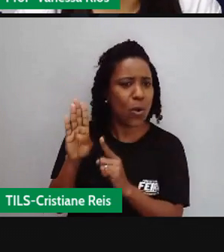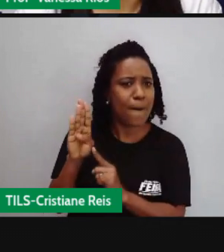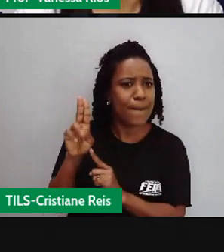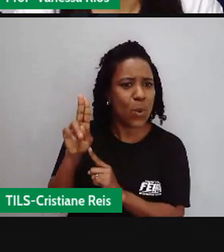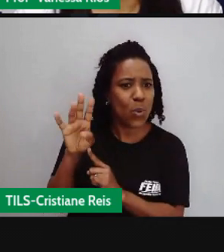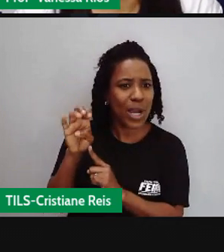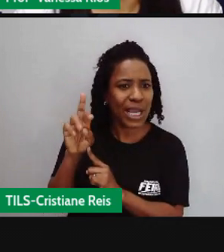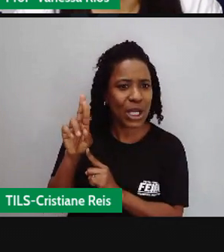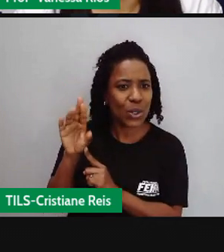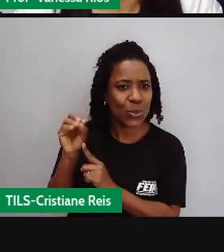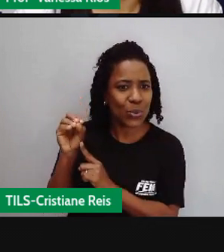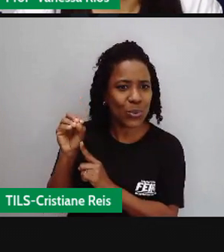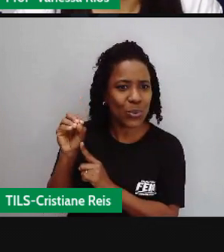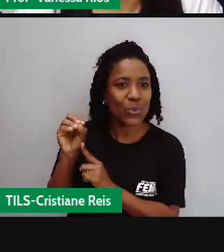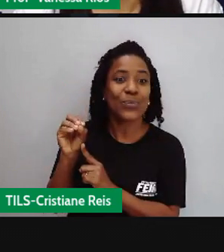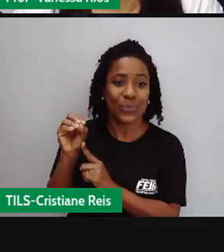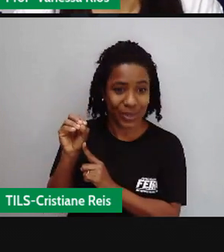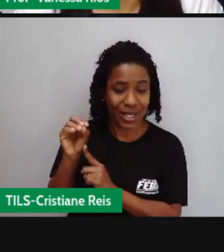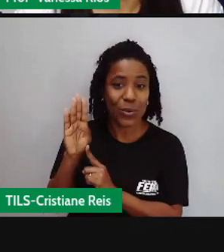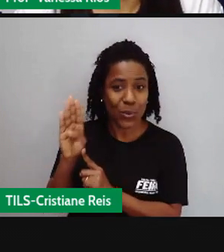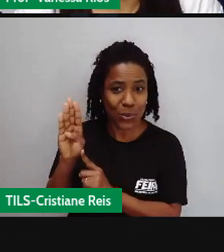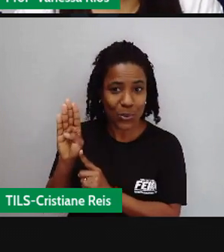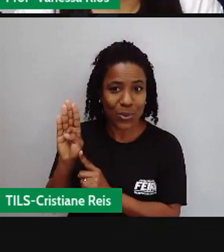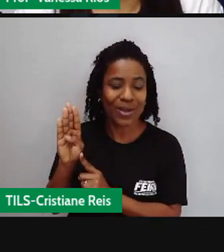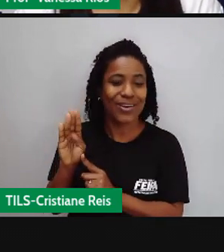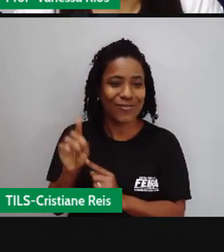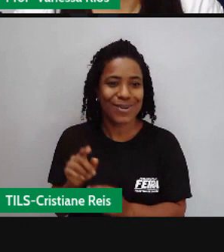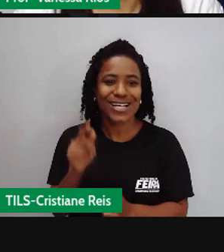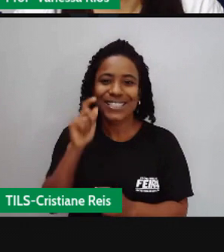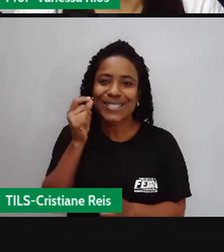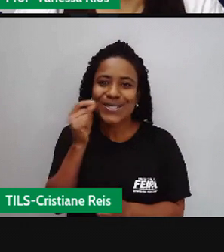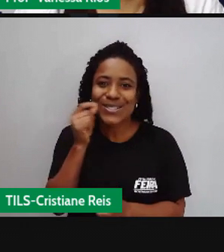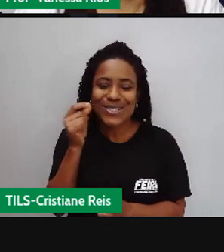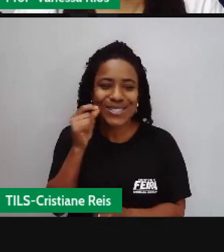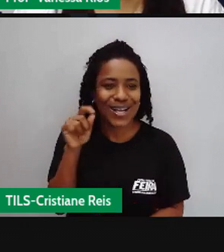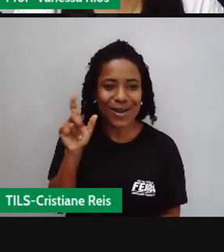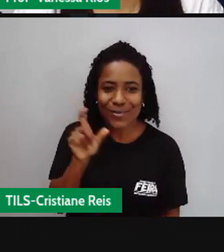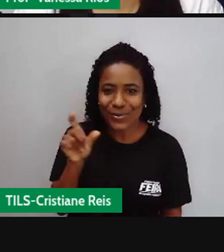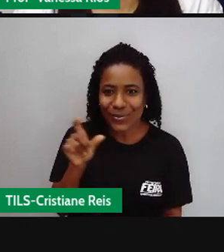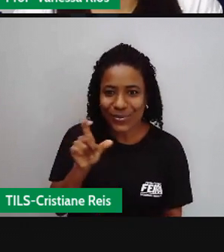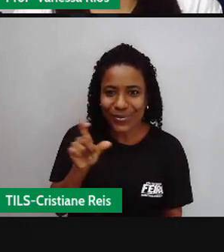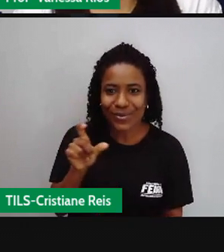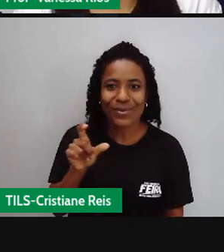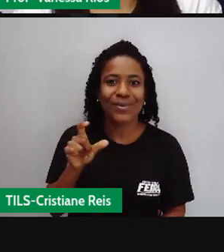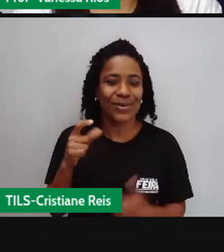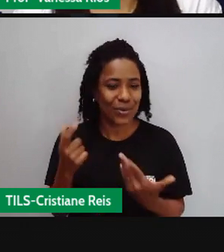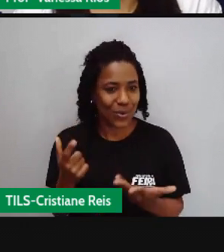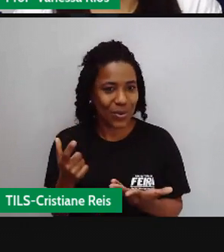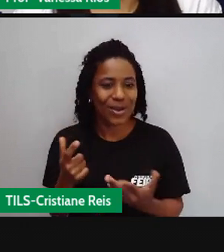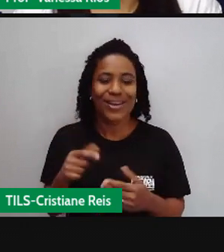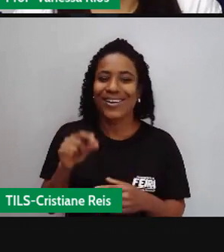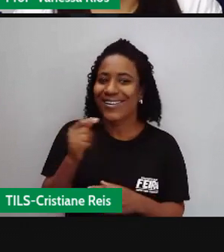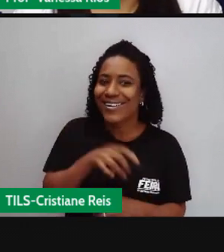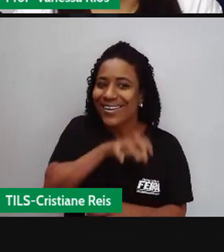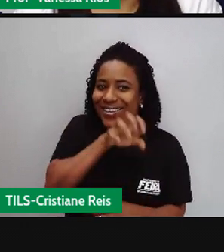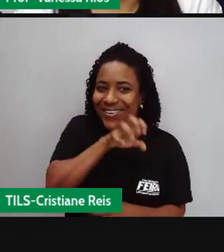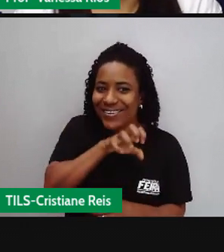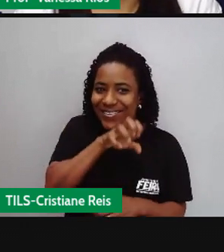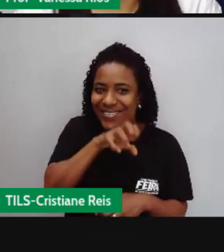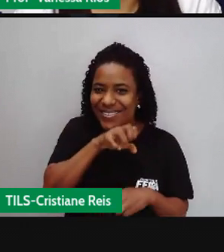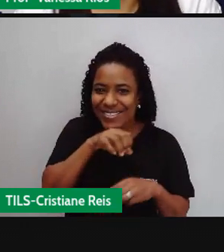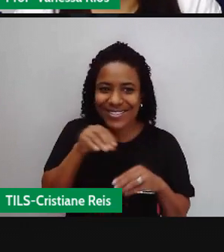bueiro. Camundongo, cutia, embuti, entupi,